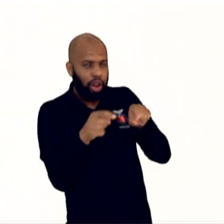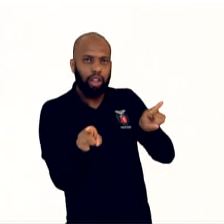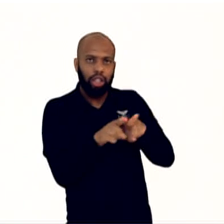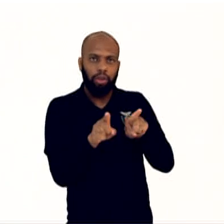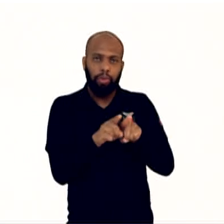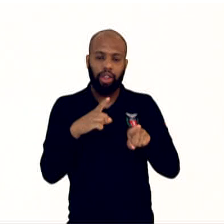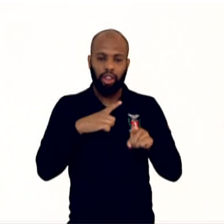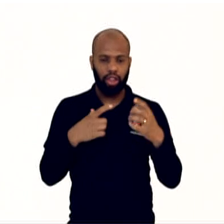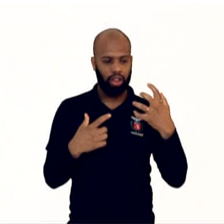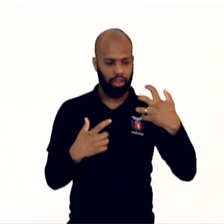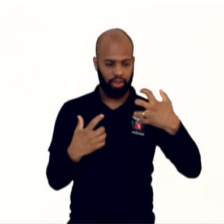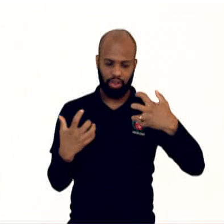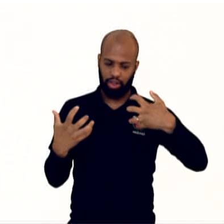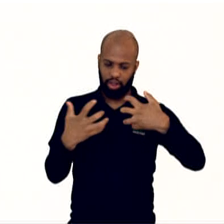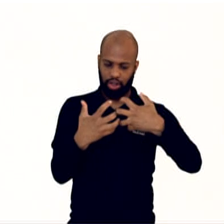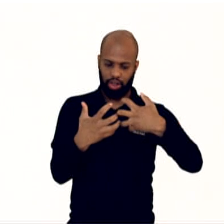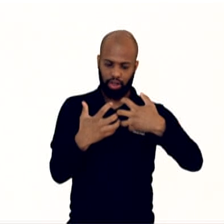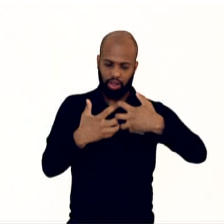para fazer movimentar, tá?